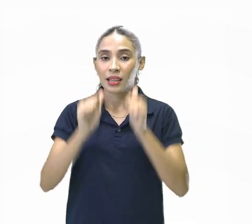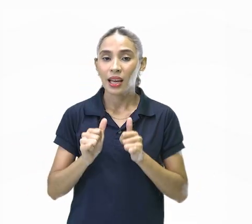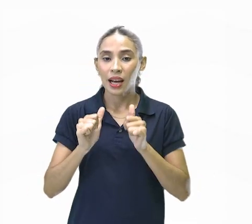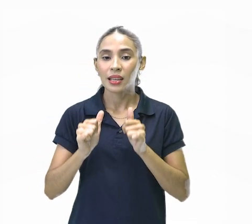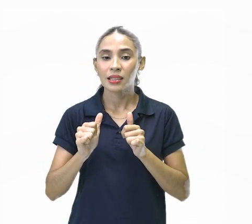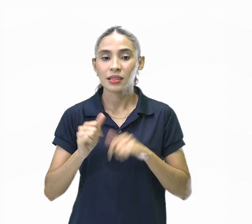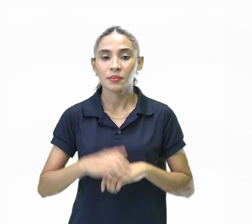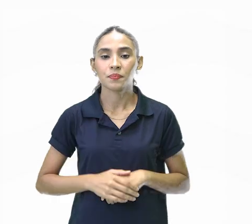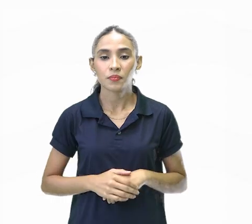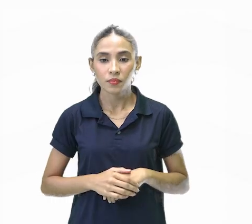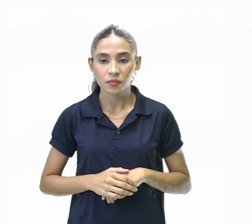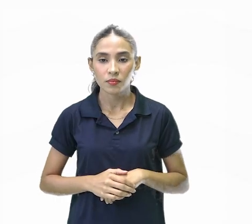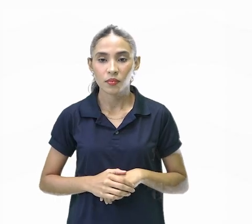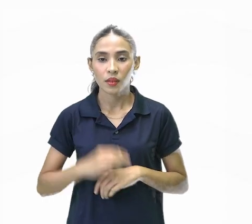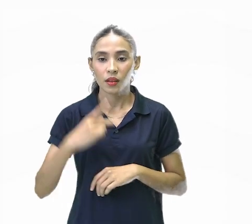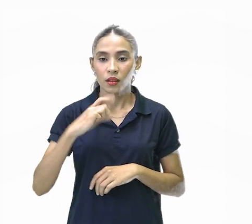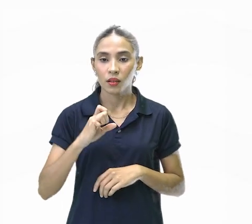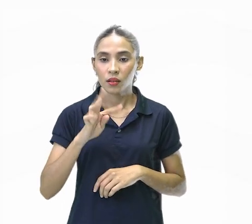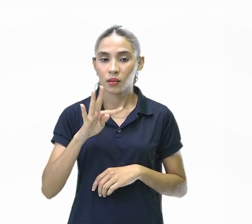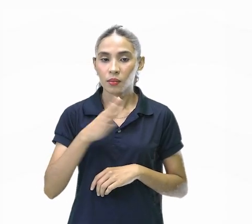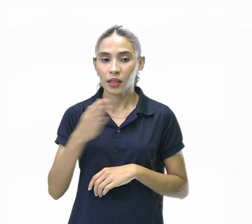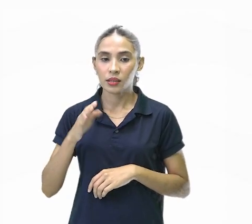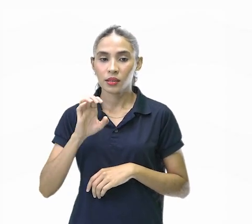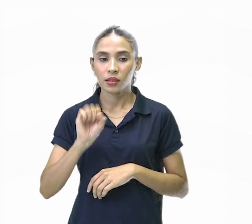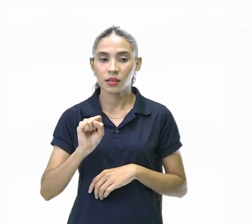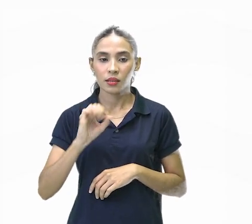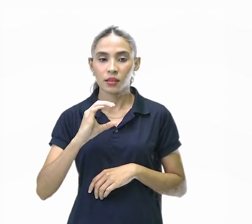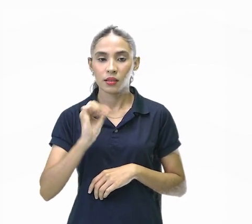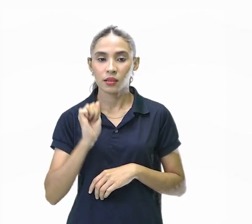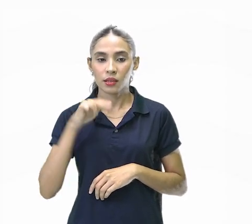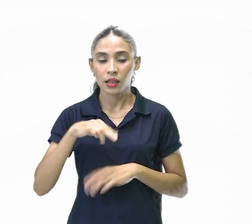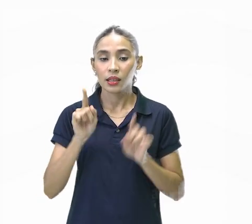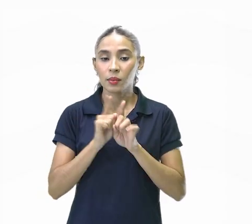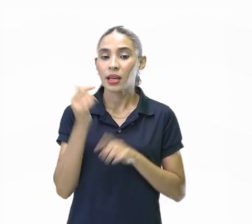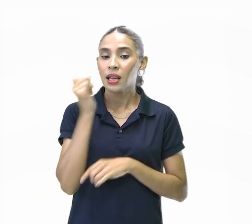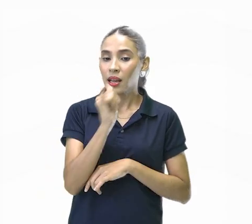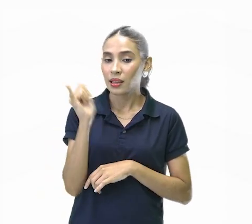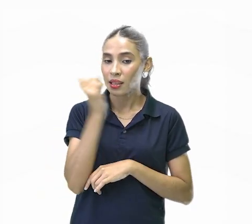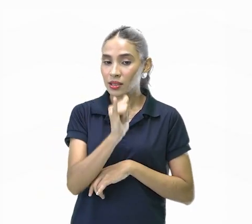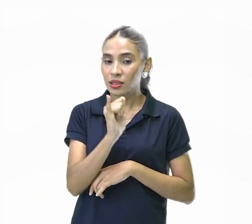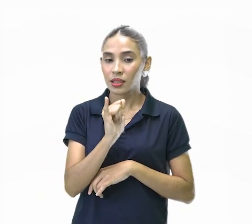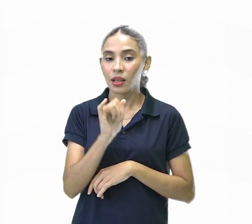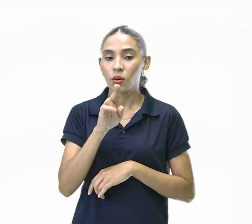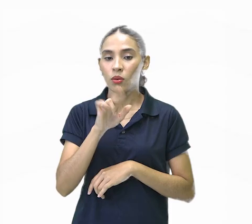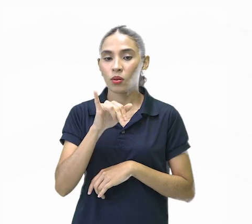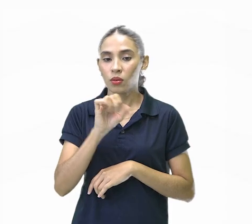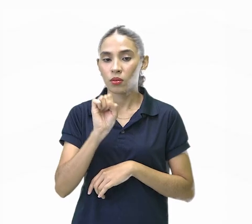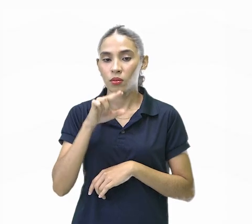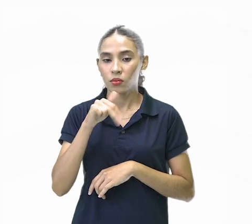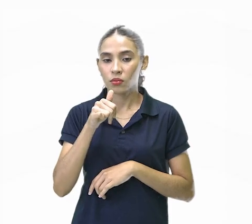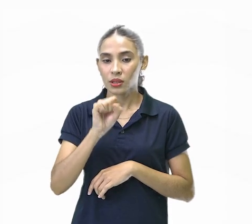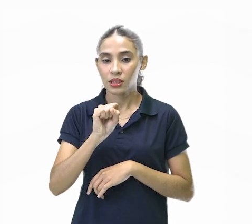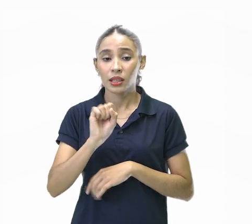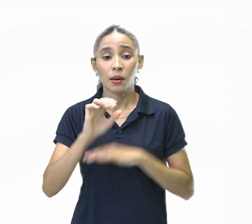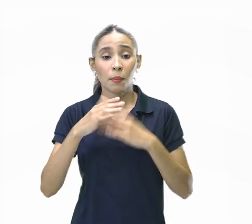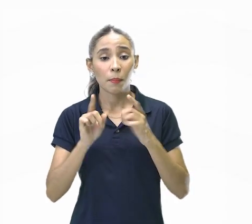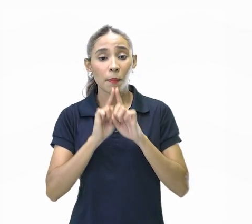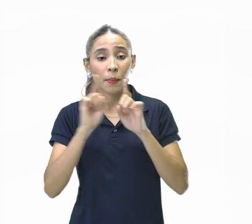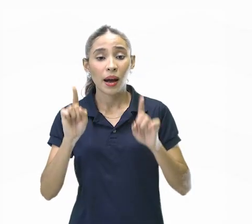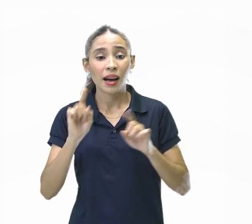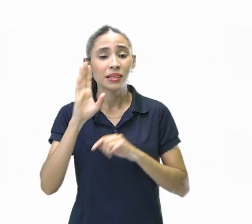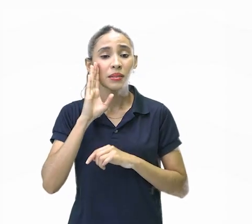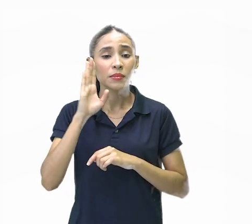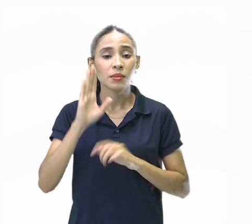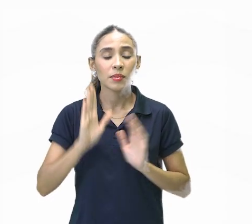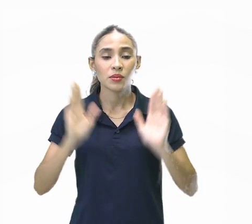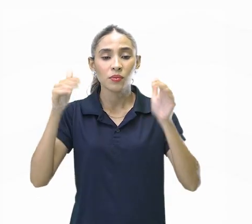PET scan, a energia, geração em usinas nucleares. Mas aqui a gente está falando principalmente do